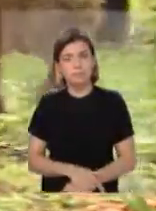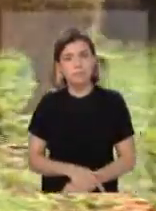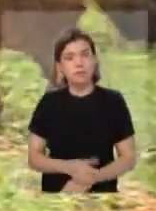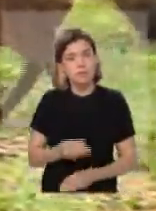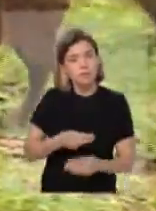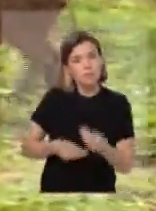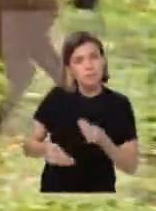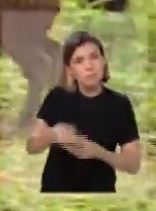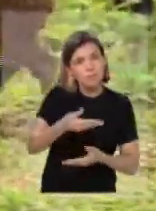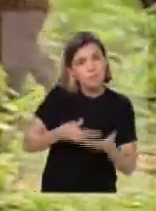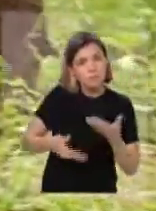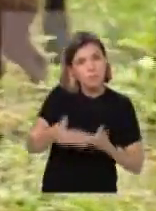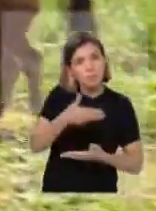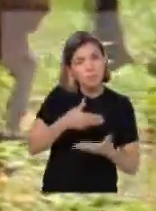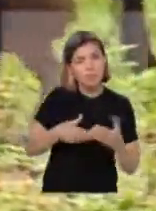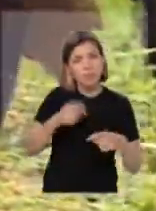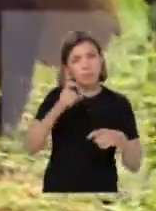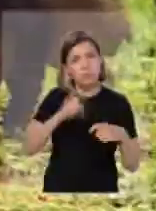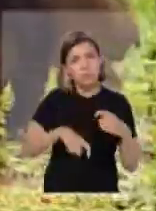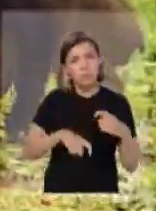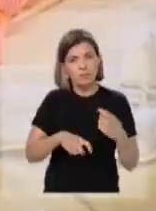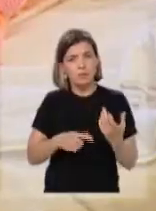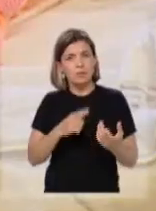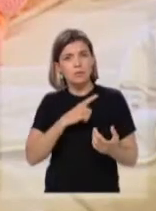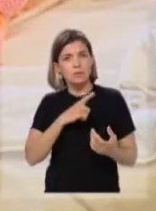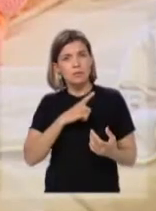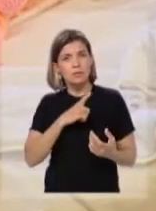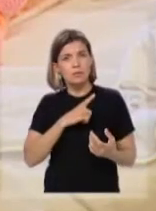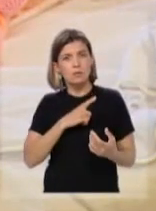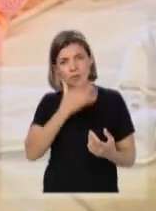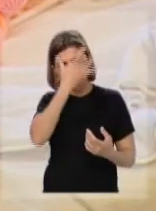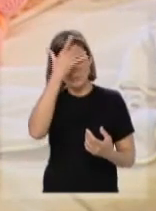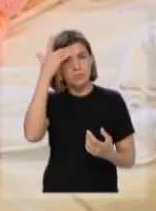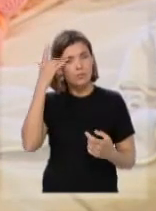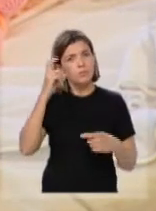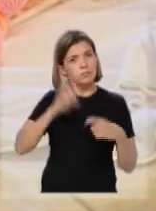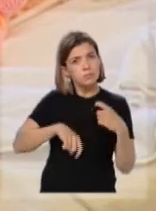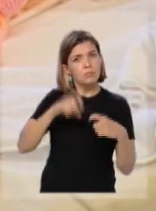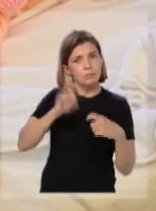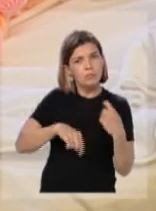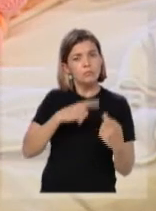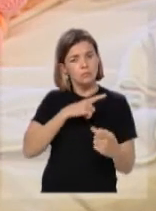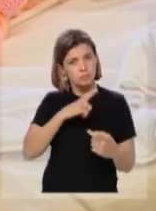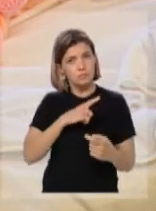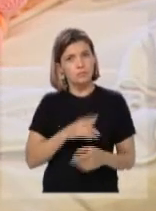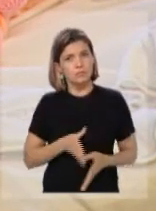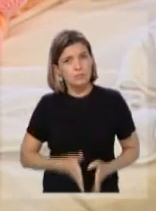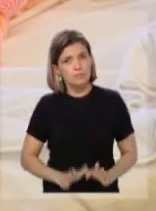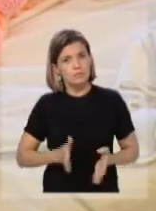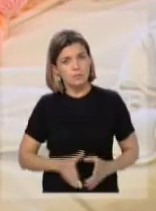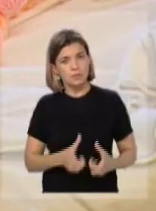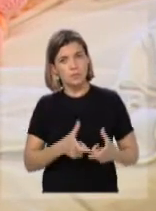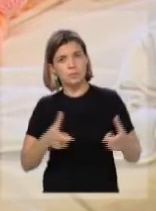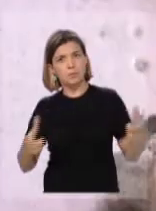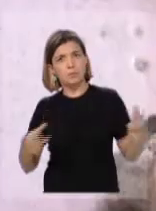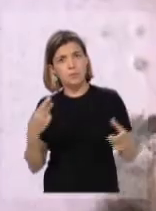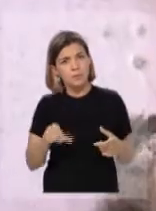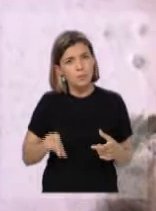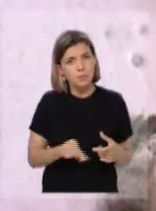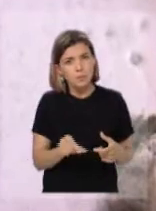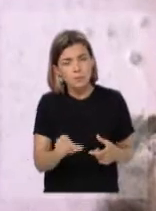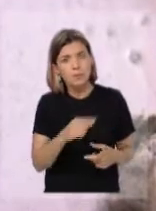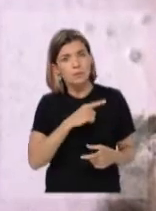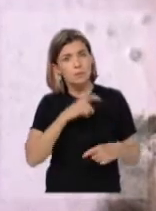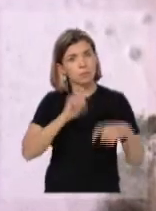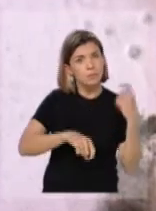Esta troca é conhecida como reprodução sexuada e é muito comum entre os seres vivos que vemos diariamente. Os